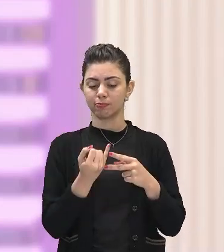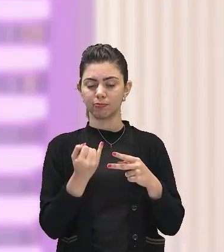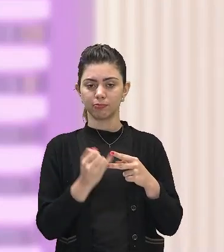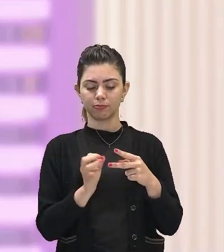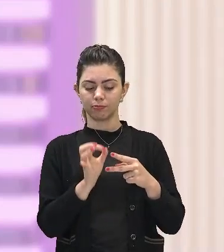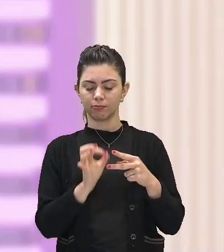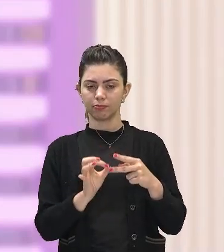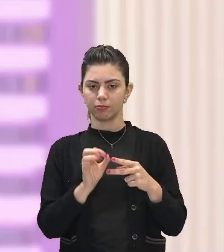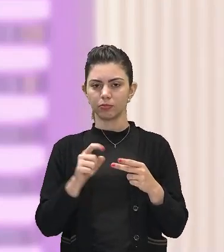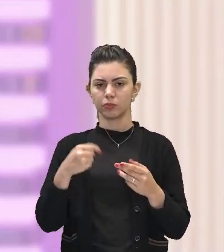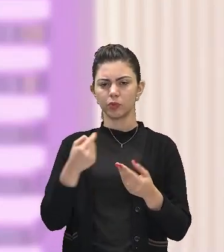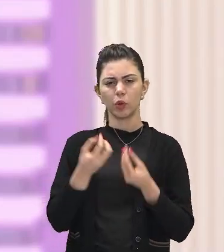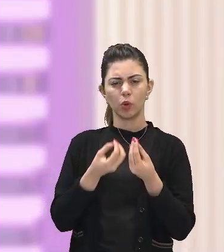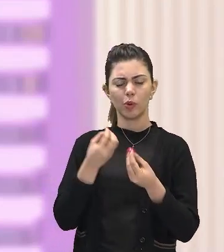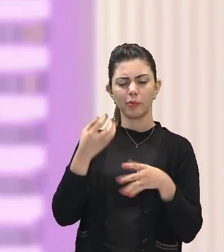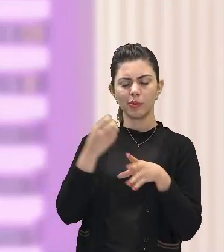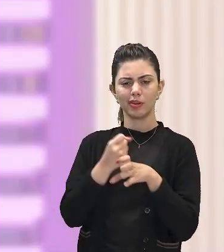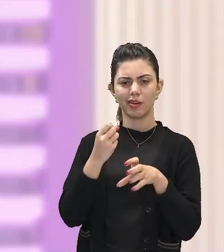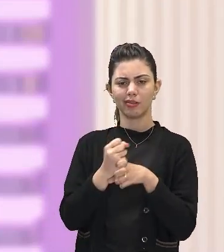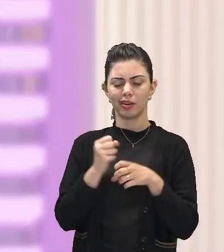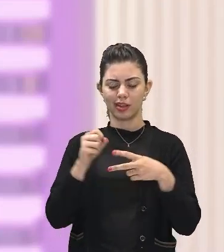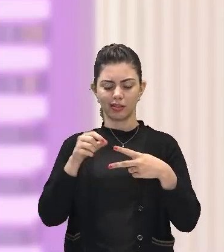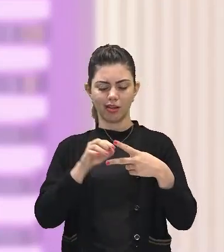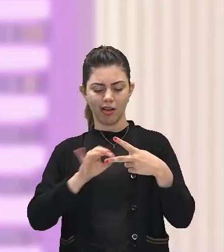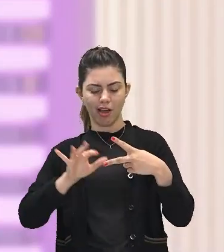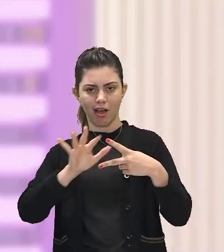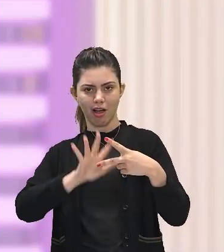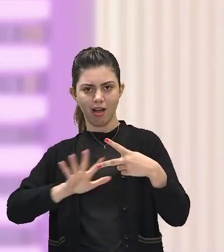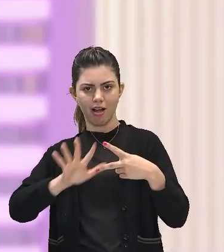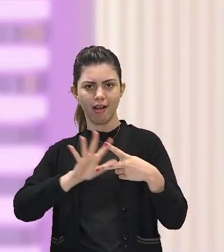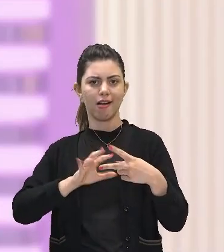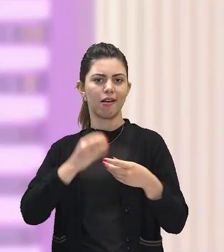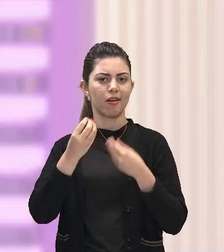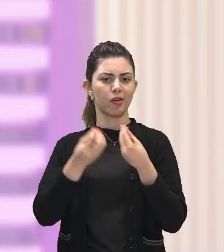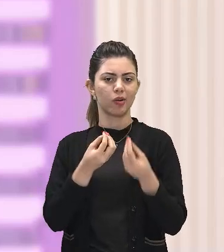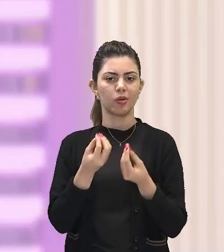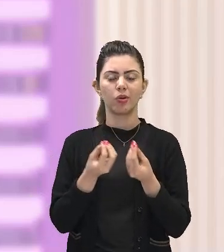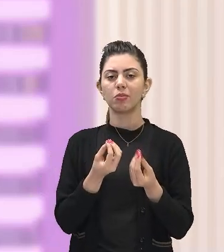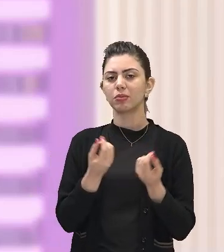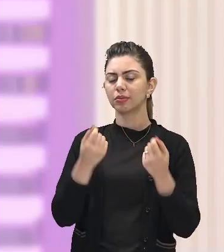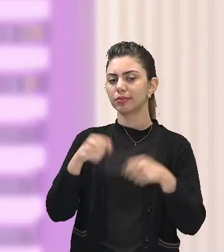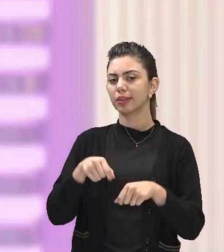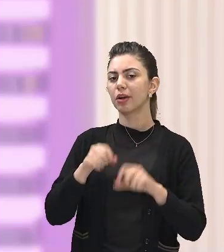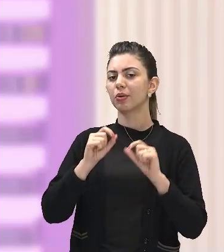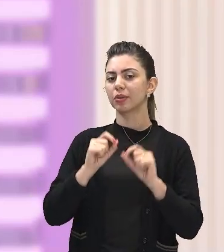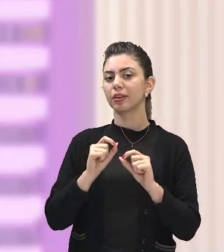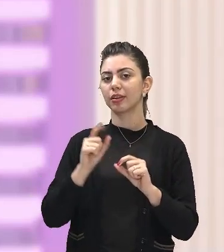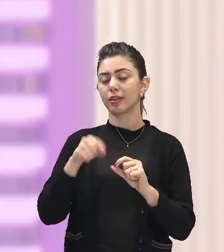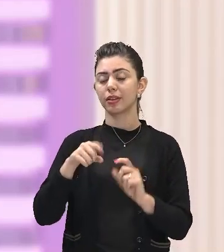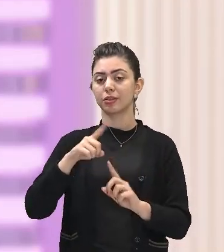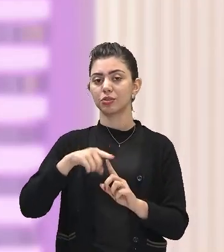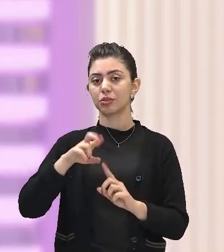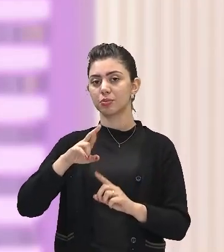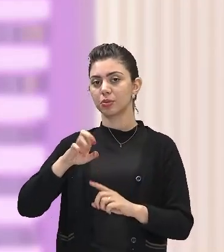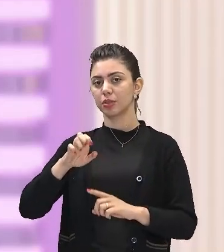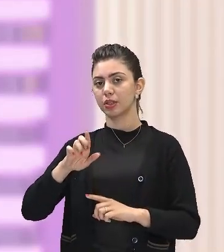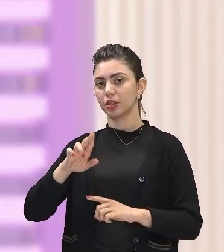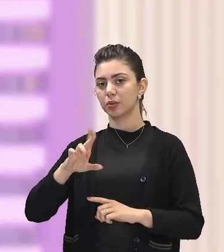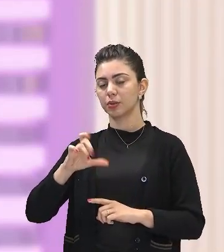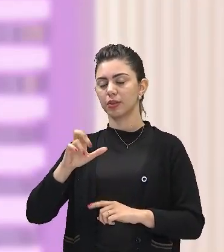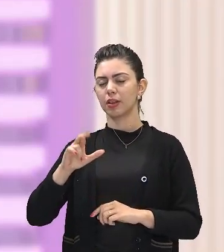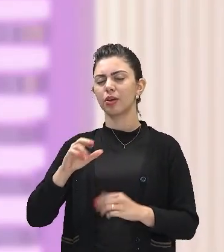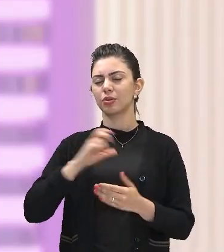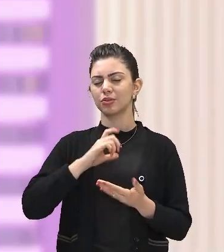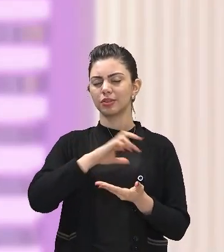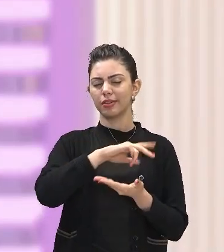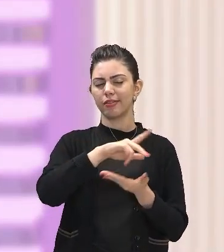como é que a gente calcula a soma dos ângulos internos, né? Como é que a gente calcula o ângulo interno de um polígono regular. Então, a gente tem muita coisa